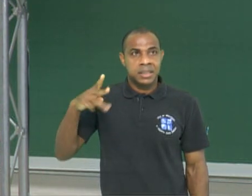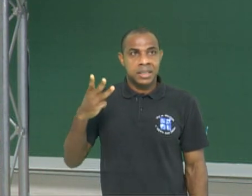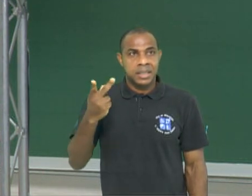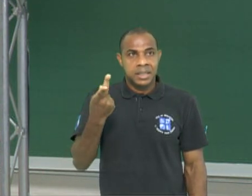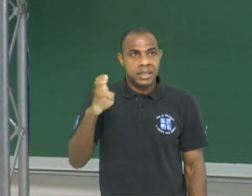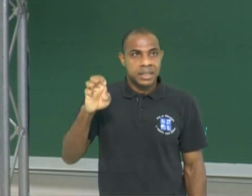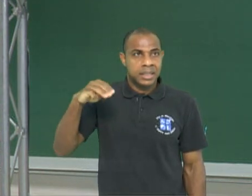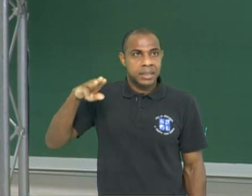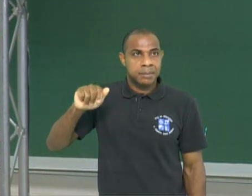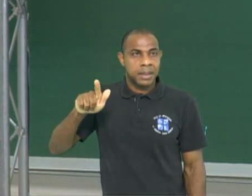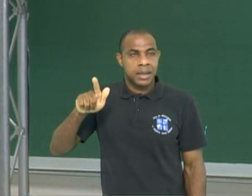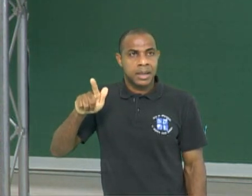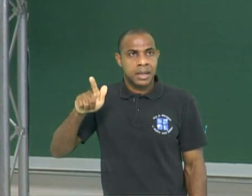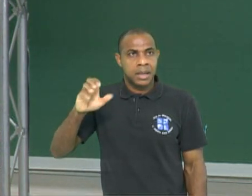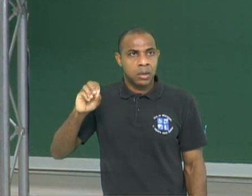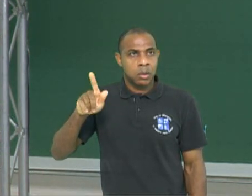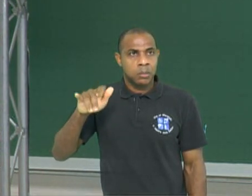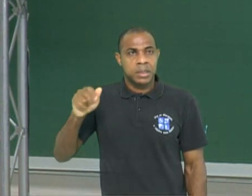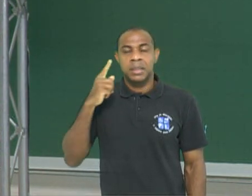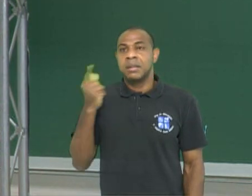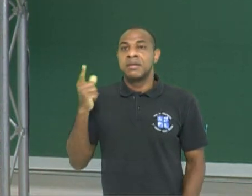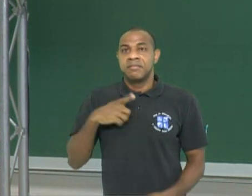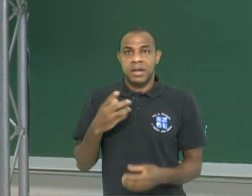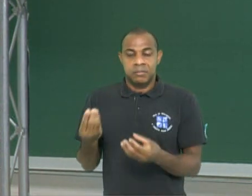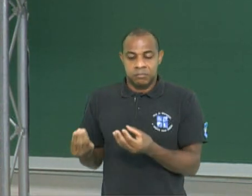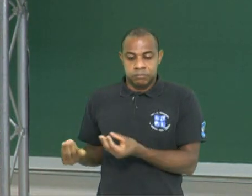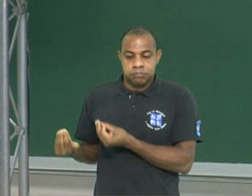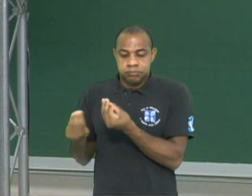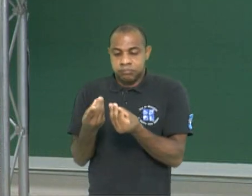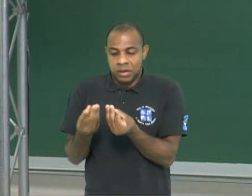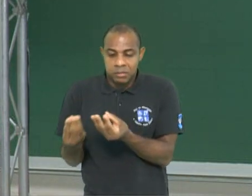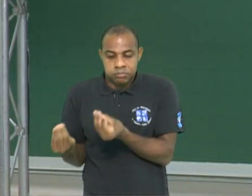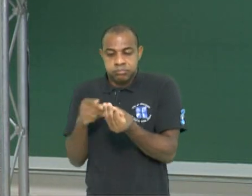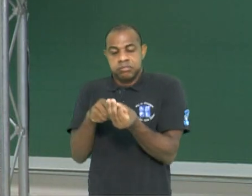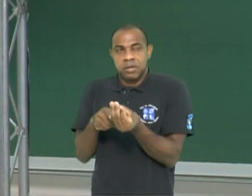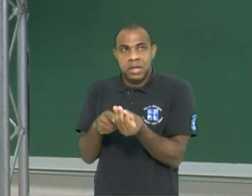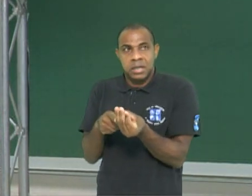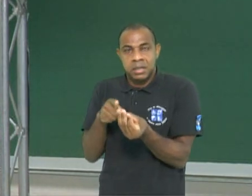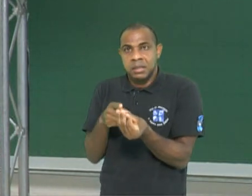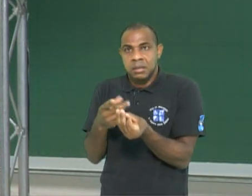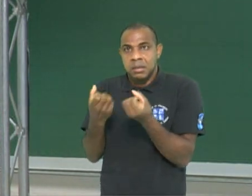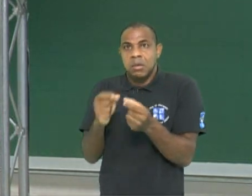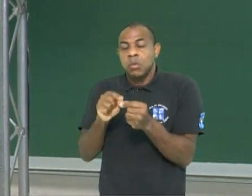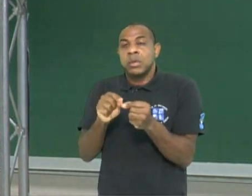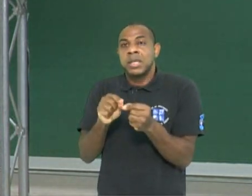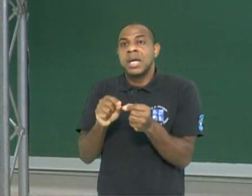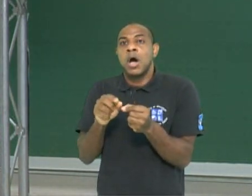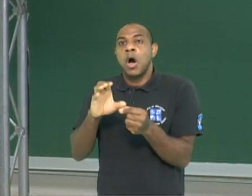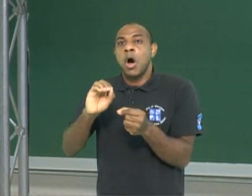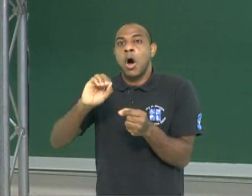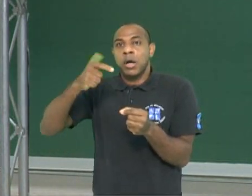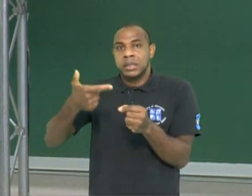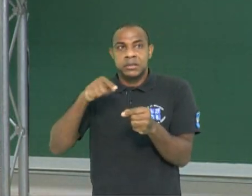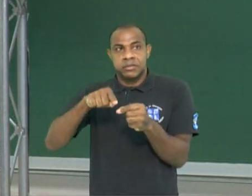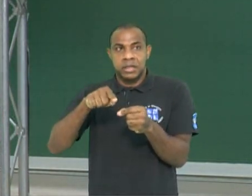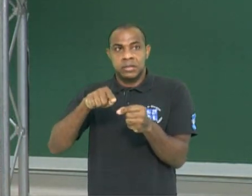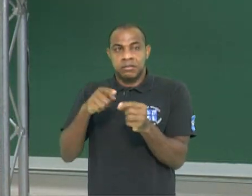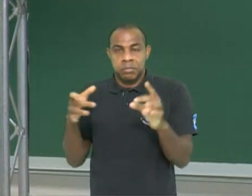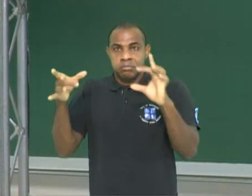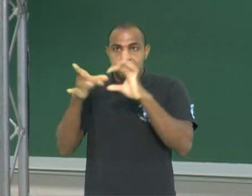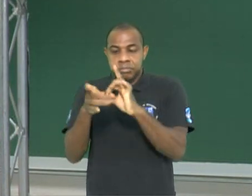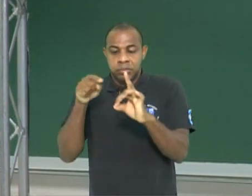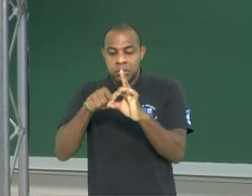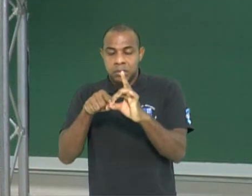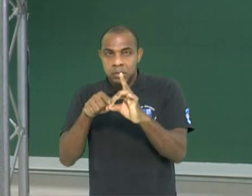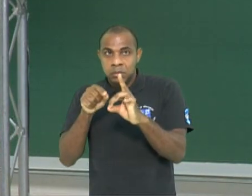vai passar pelo pulmão. Lá ele vai receber esse oxigênio, né, lá nos alvéolos pulmonares, beleza? Vai se ligar esse oxigênio